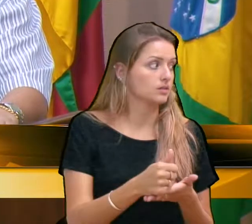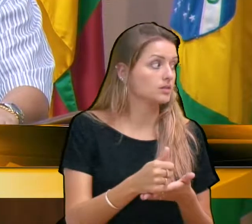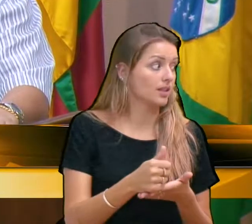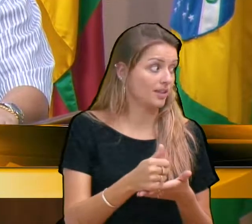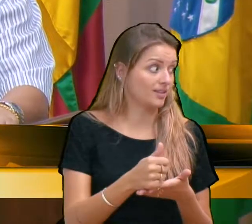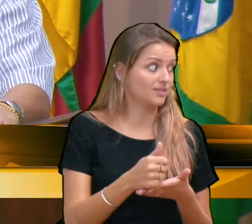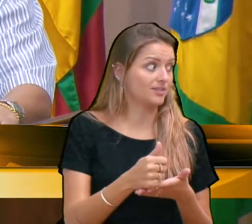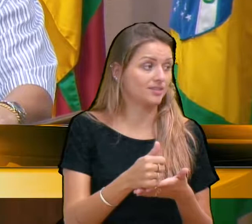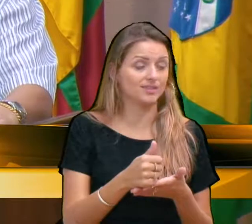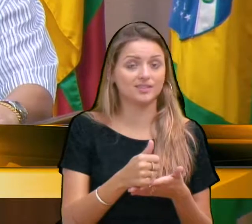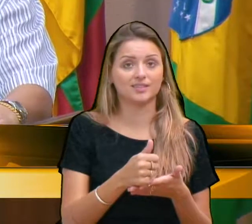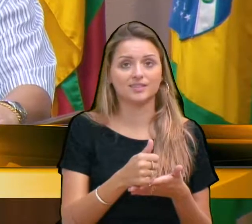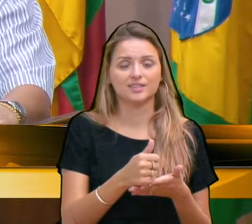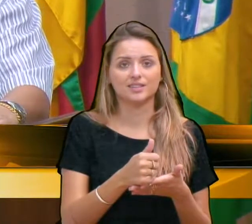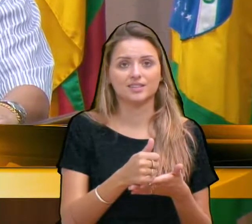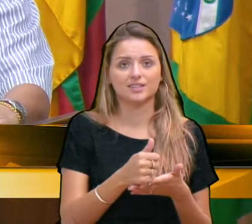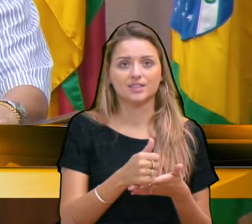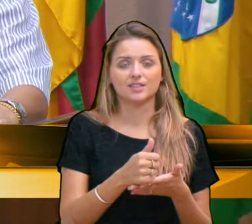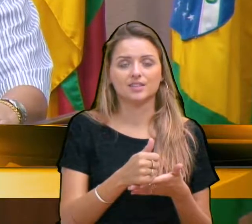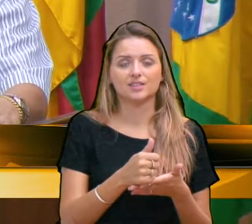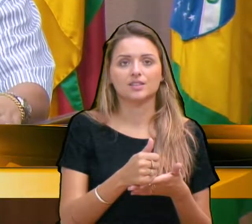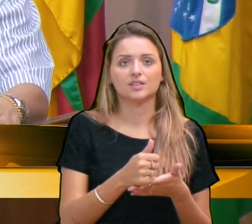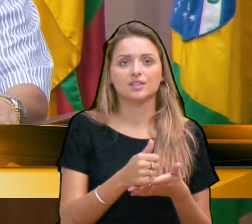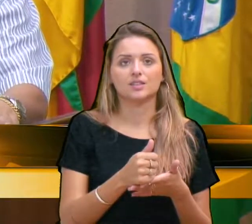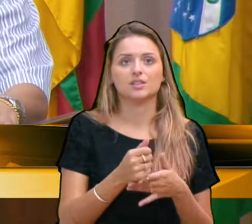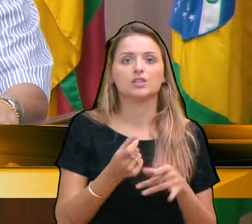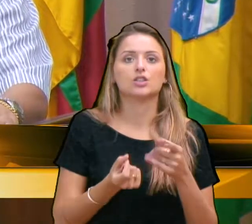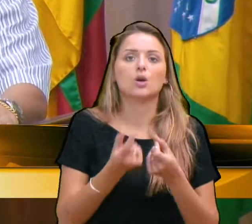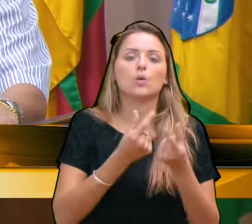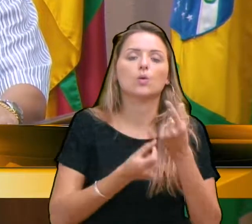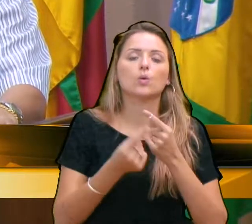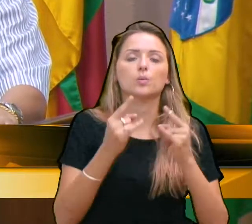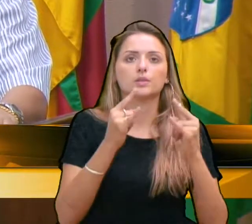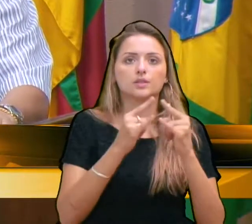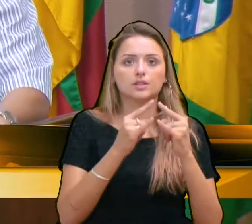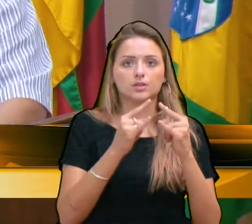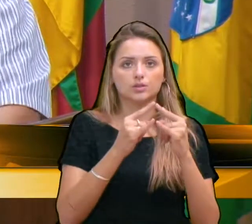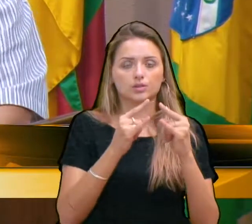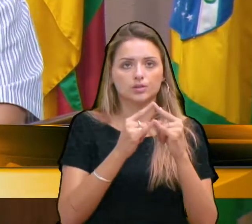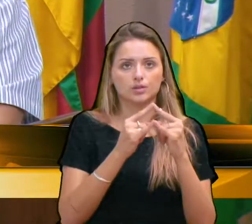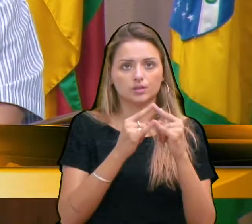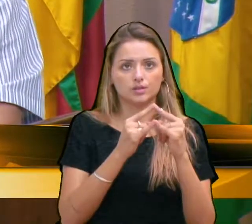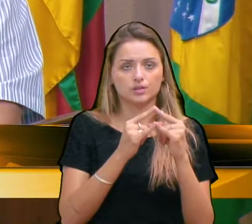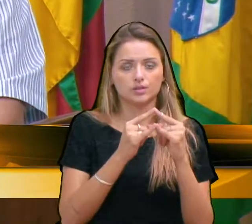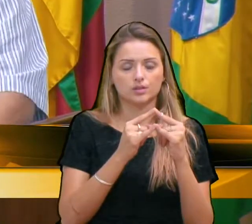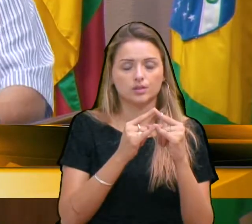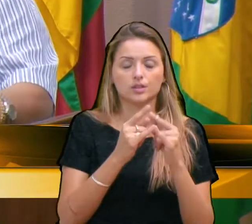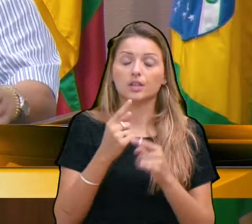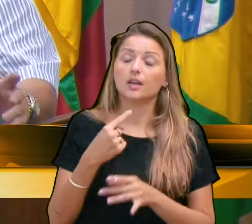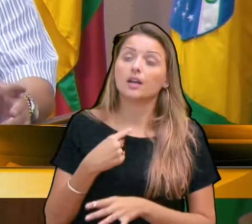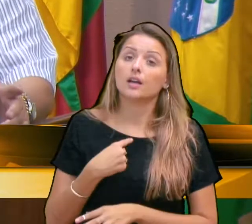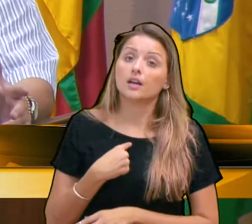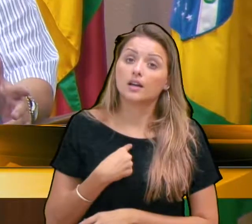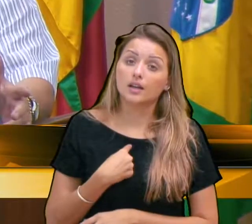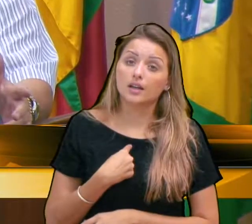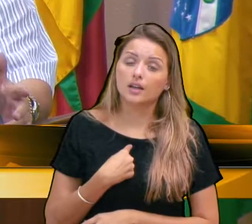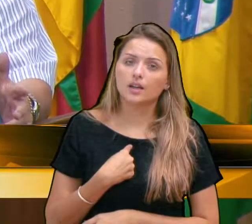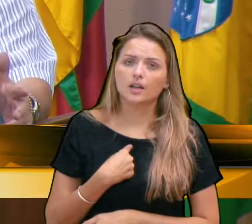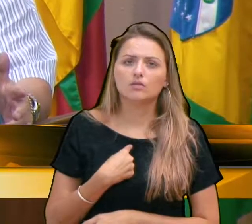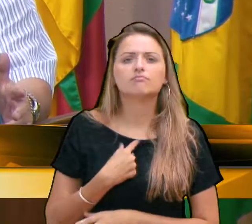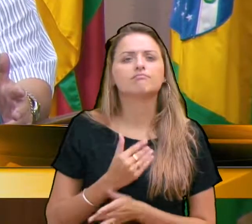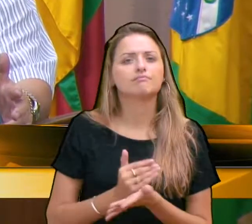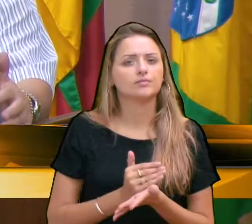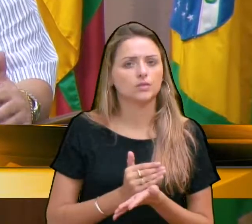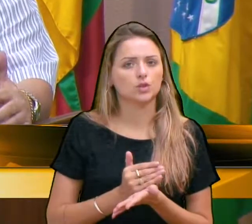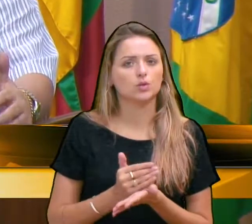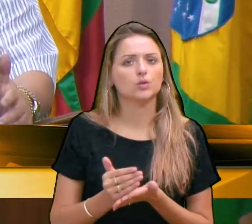entrar com ações de reintegração de posse contra algumas entidades. Eu, desde o